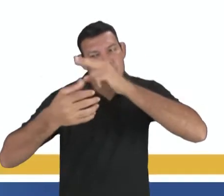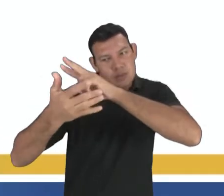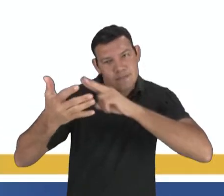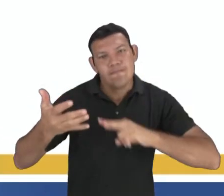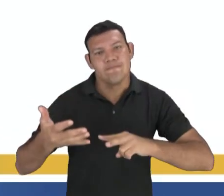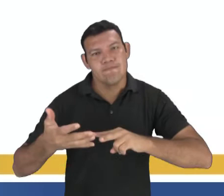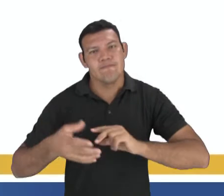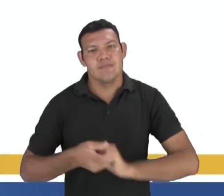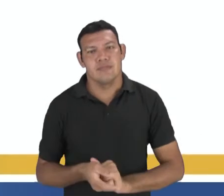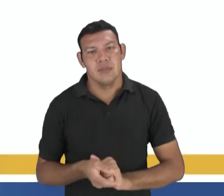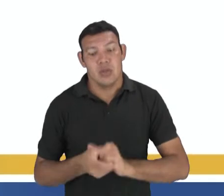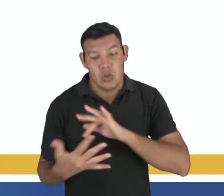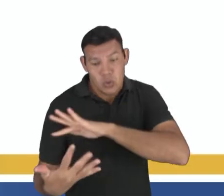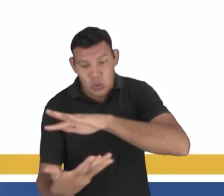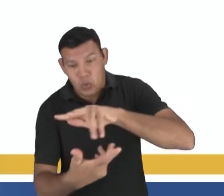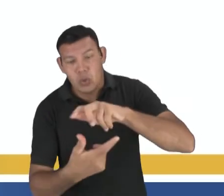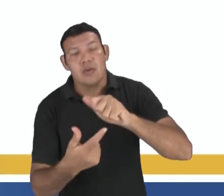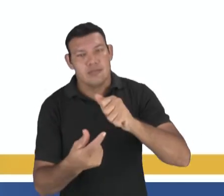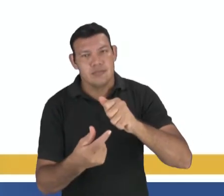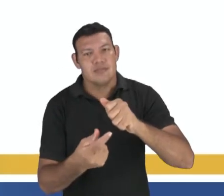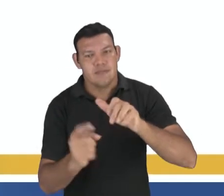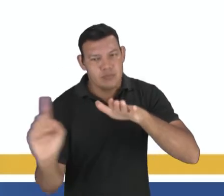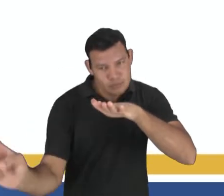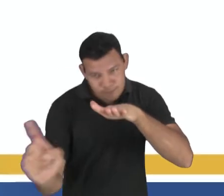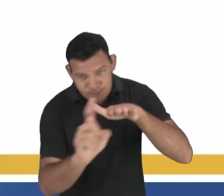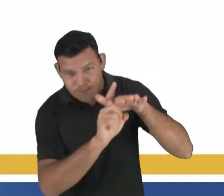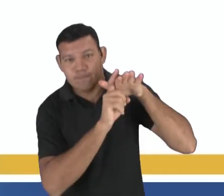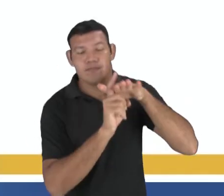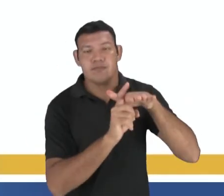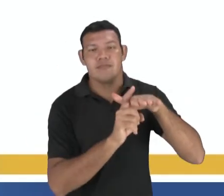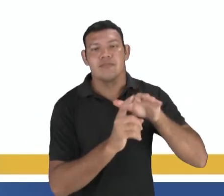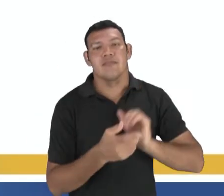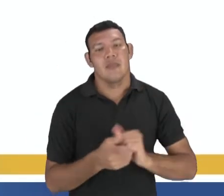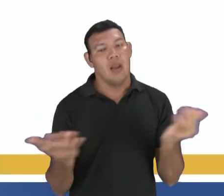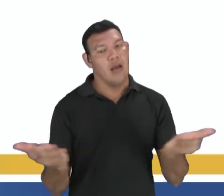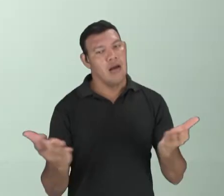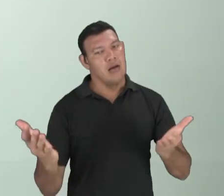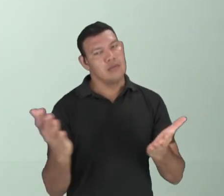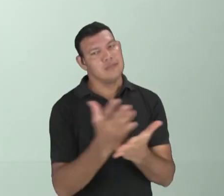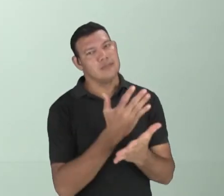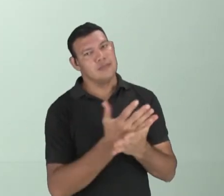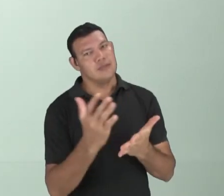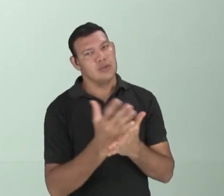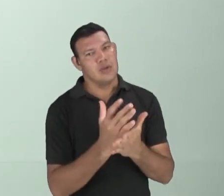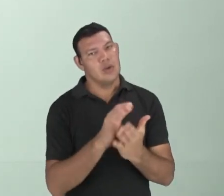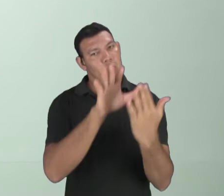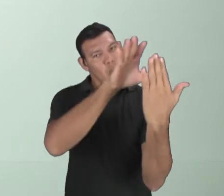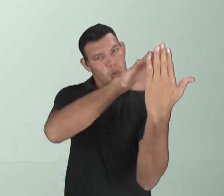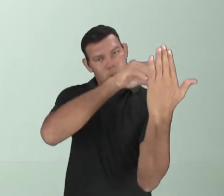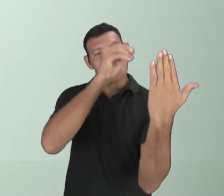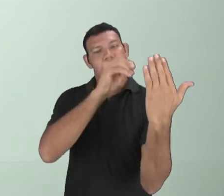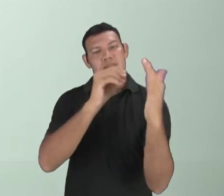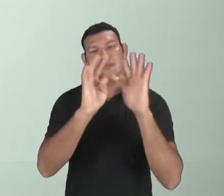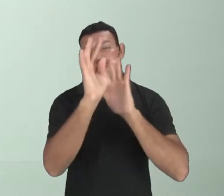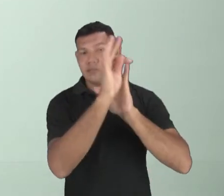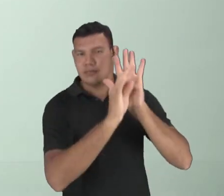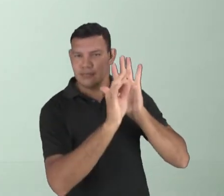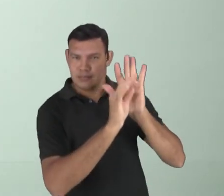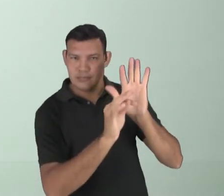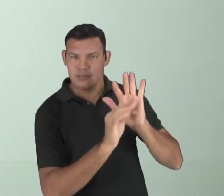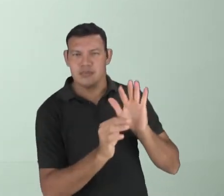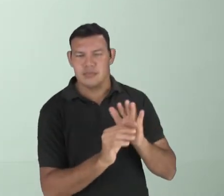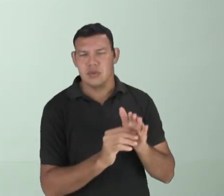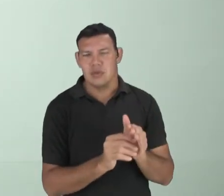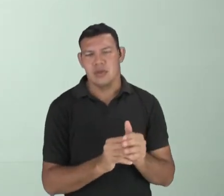leitor. E para isso, e no mundo que você está inserido, e para isso eu trouxe alguns modelos de texto que a